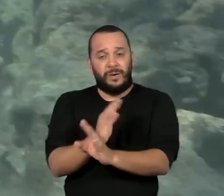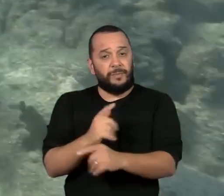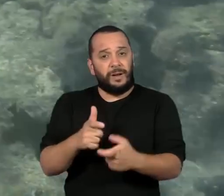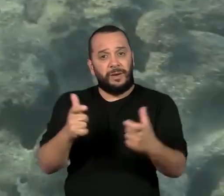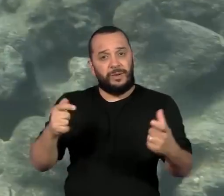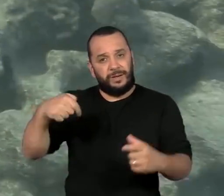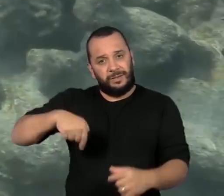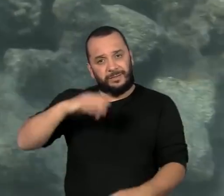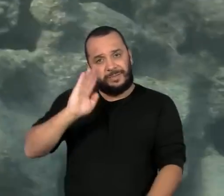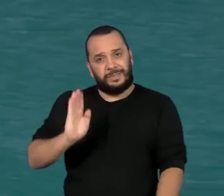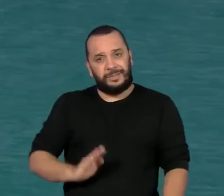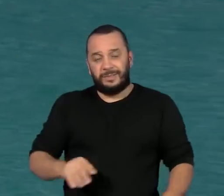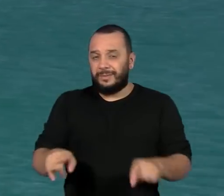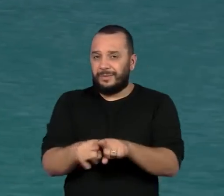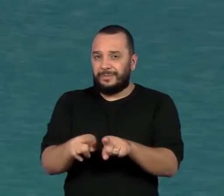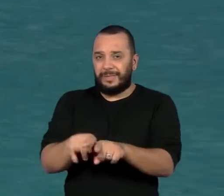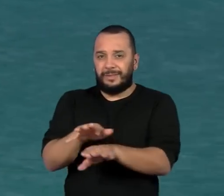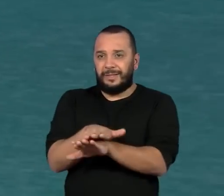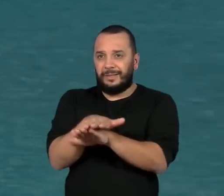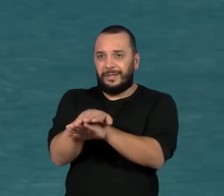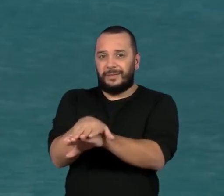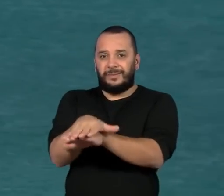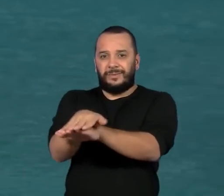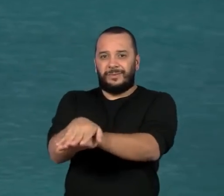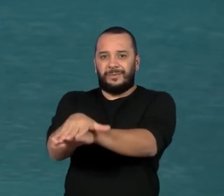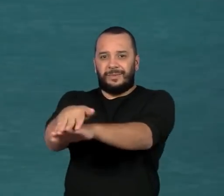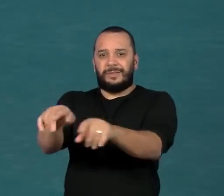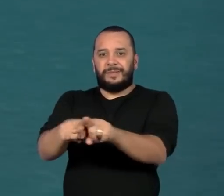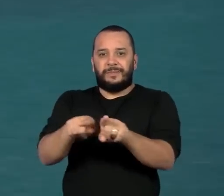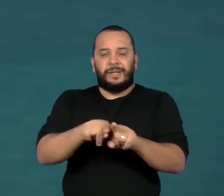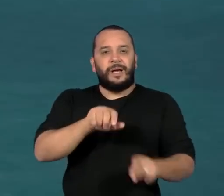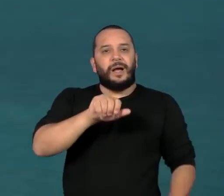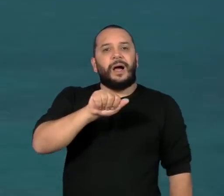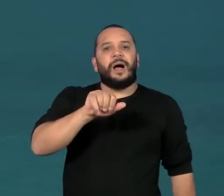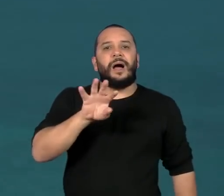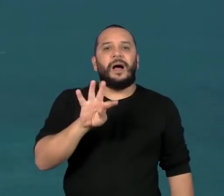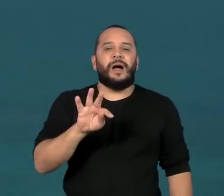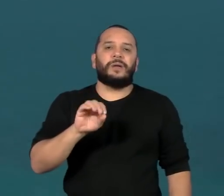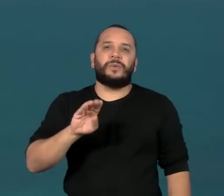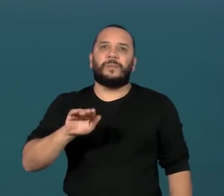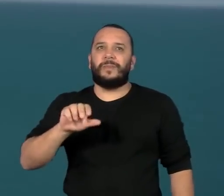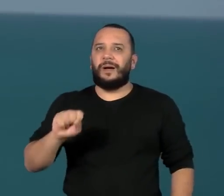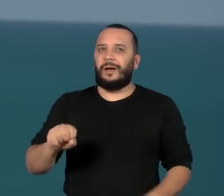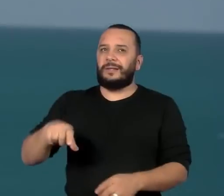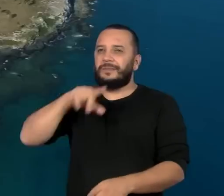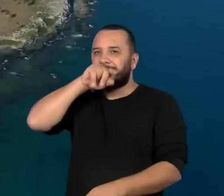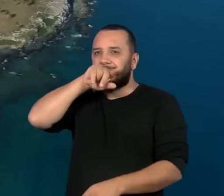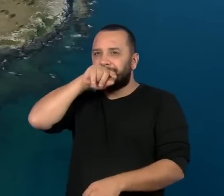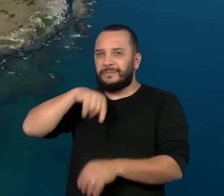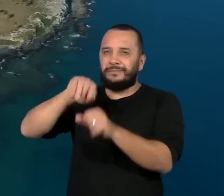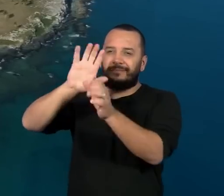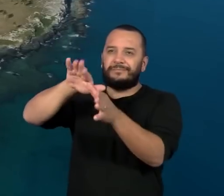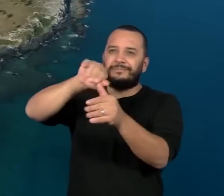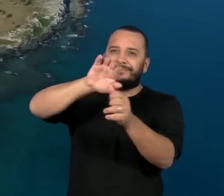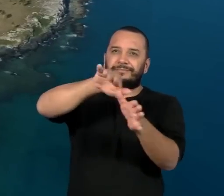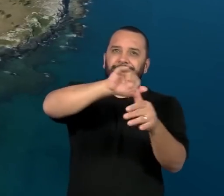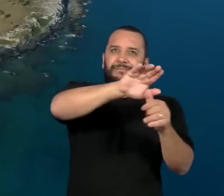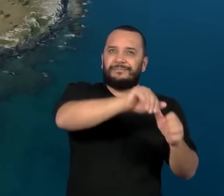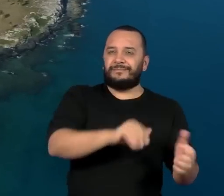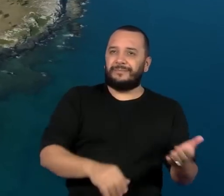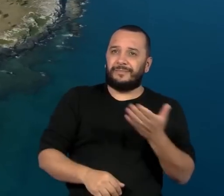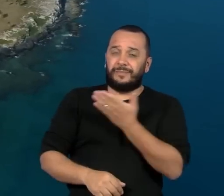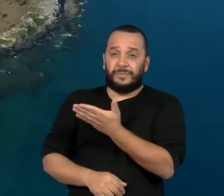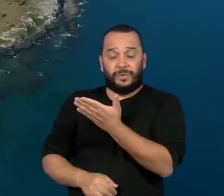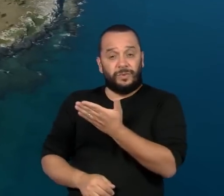águas cristalinas. Atobás flutuam nos céus de um paraíso da costa brasileira, a região de